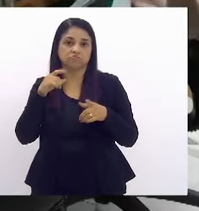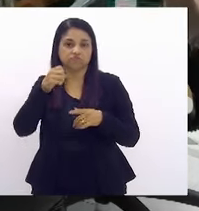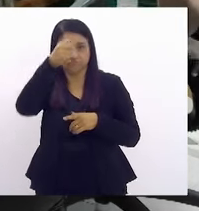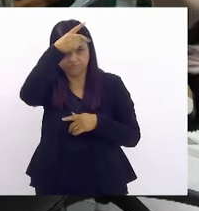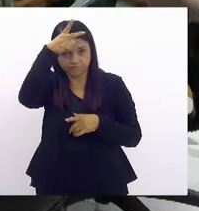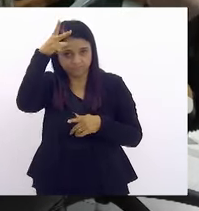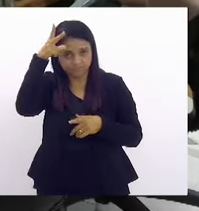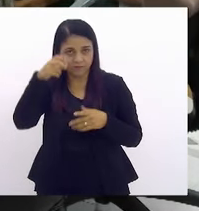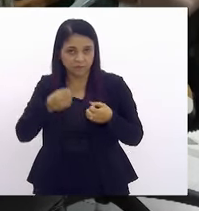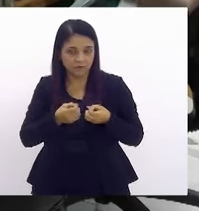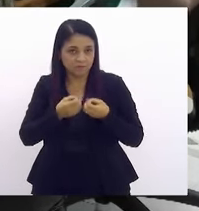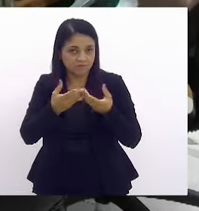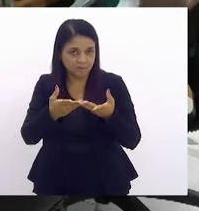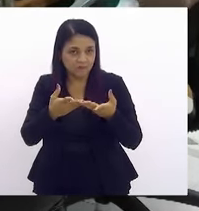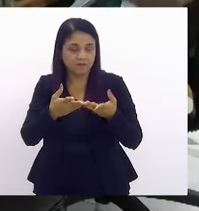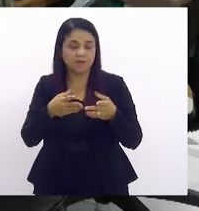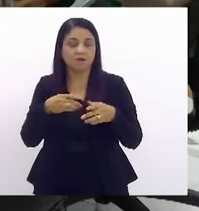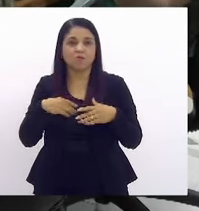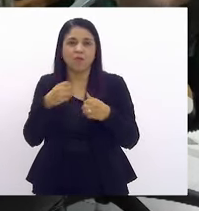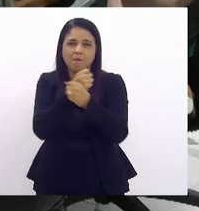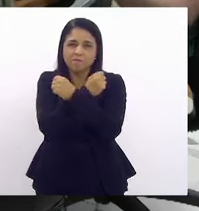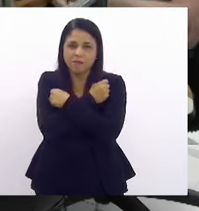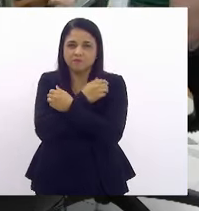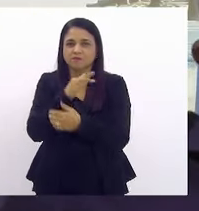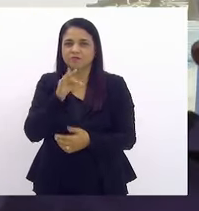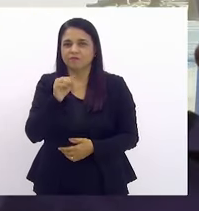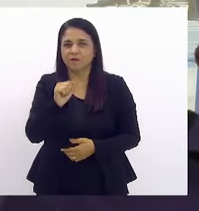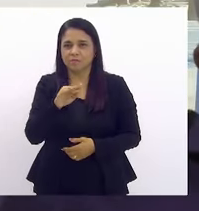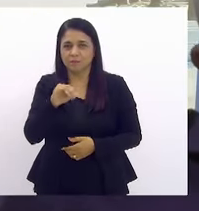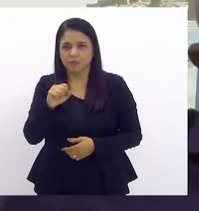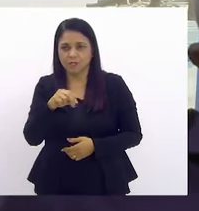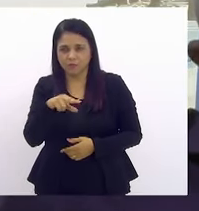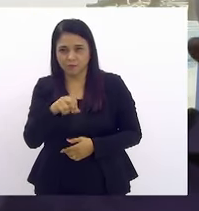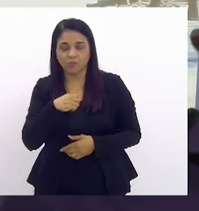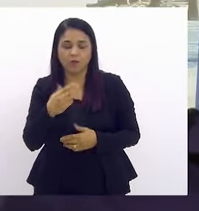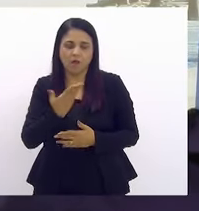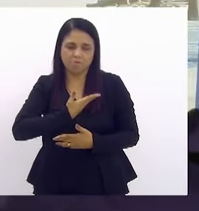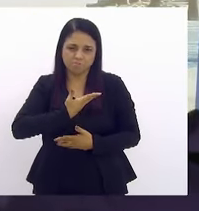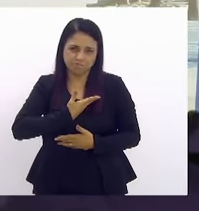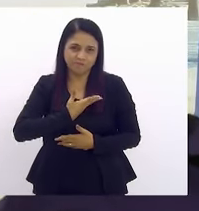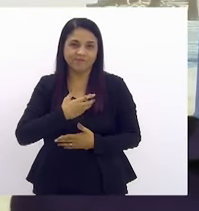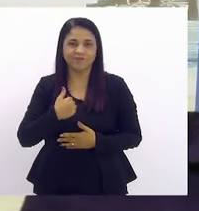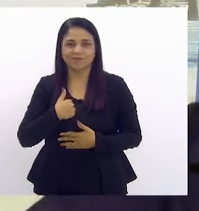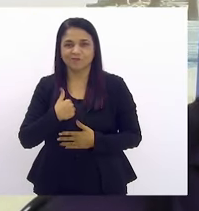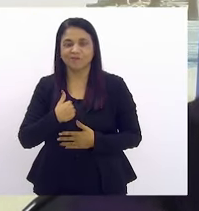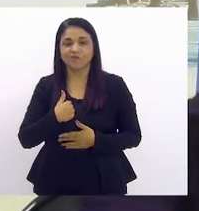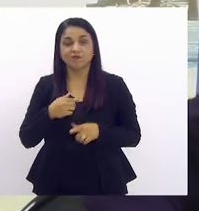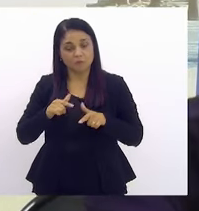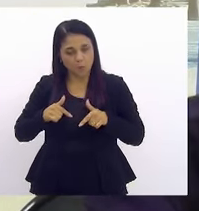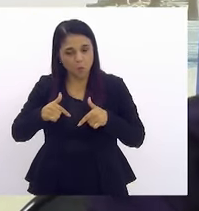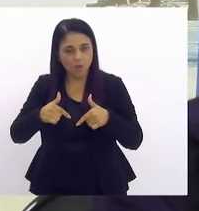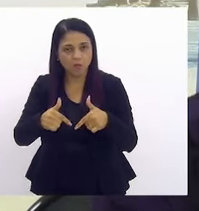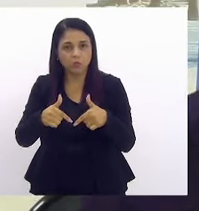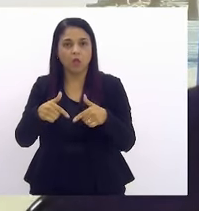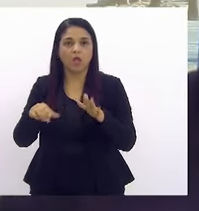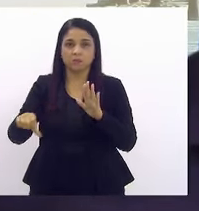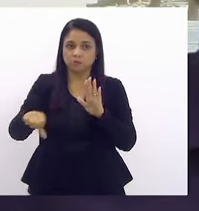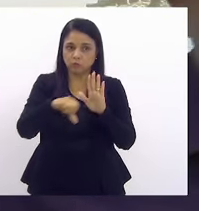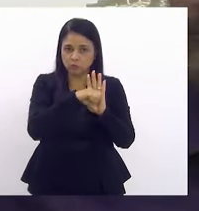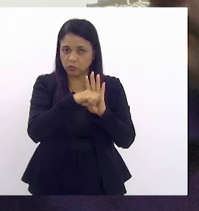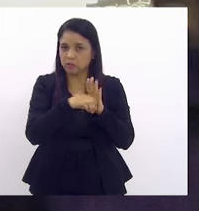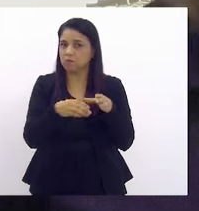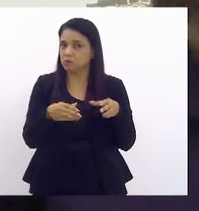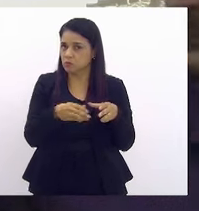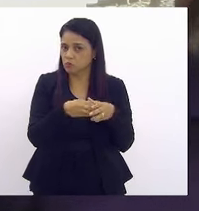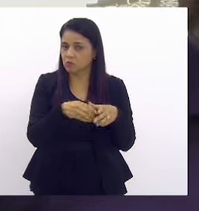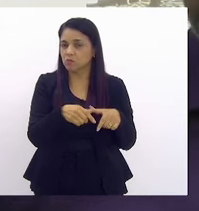abraço para o Fabiano, que é um querido amigo, e vamos atuar em cima desses crimes. A gente tem que ser implacável